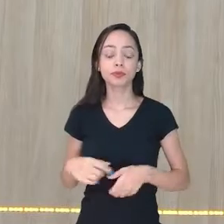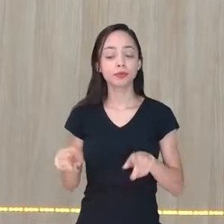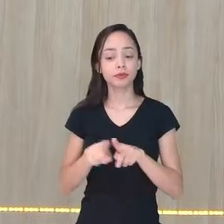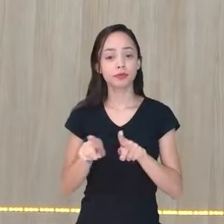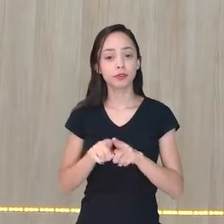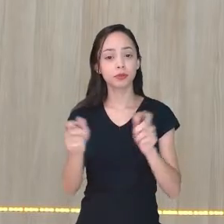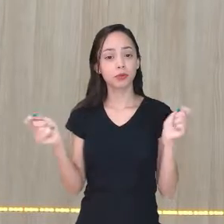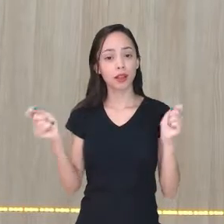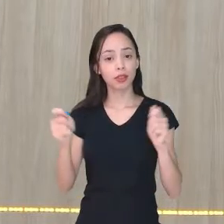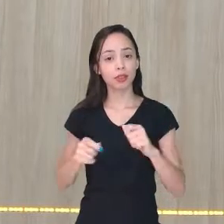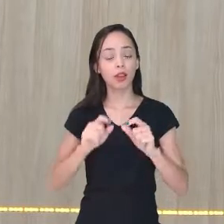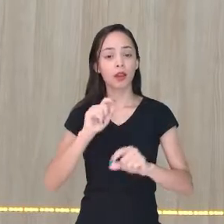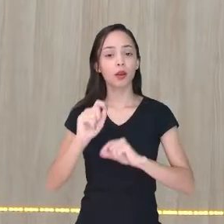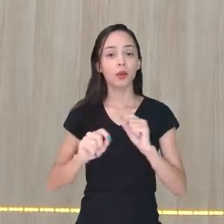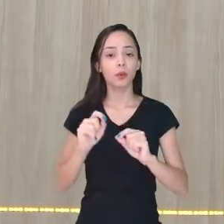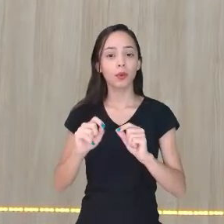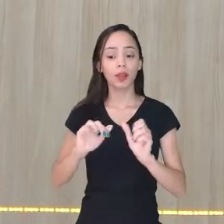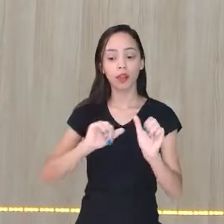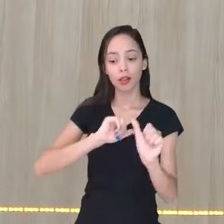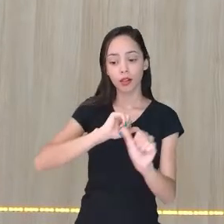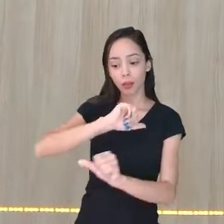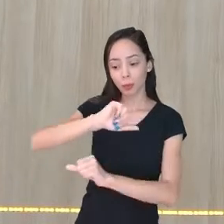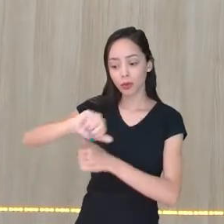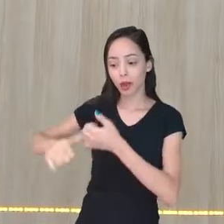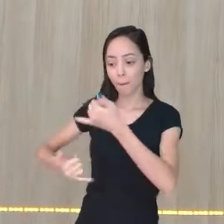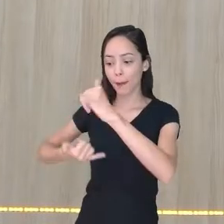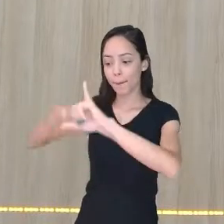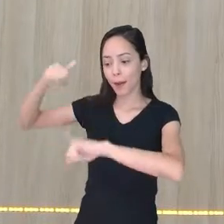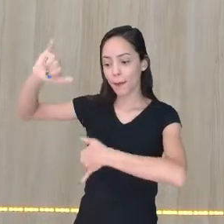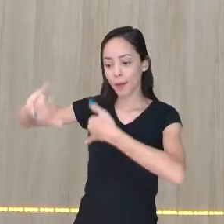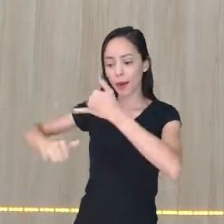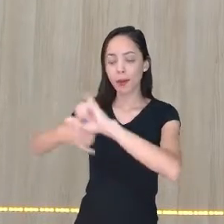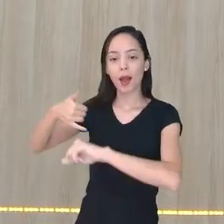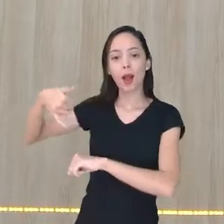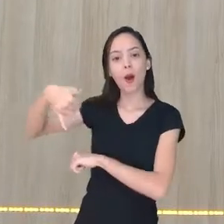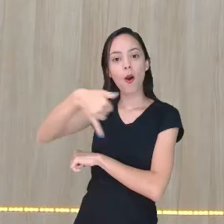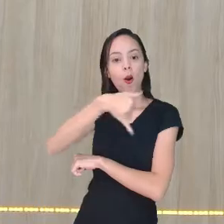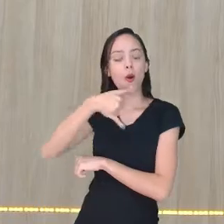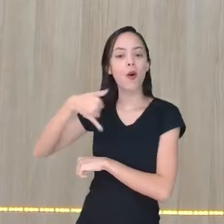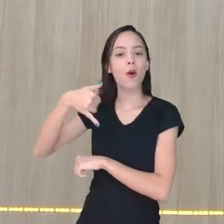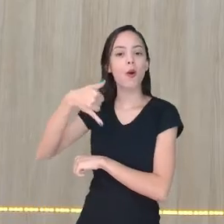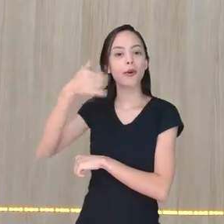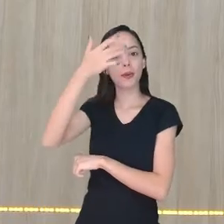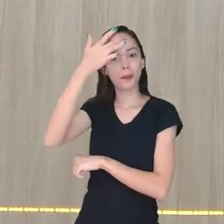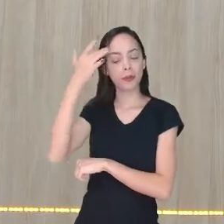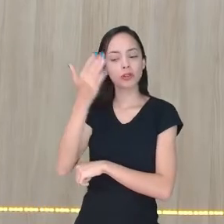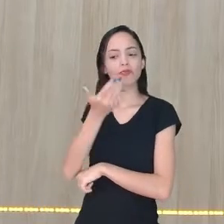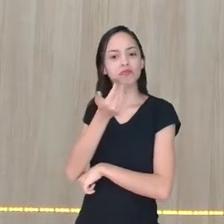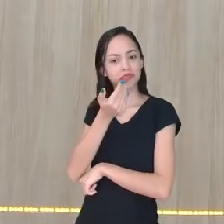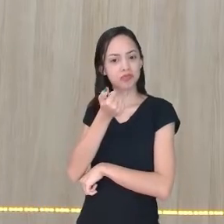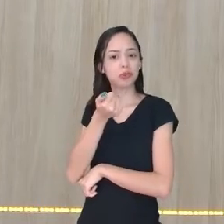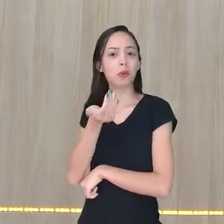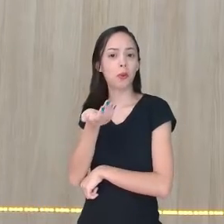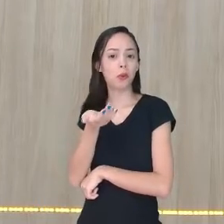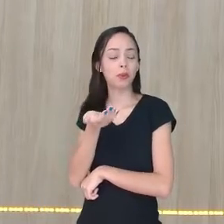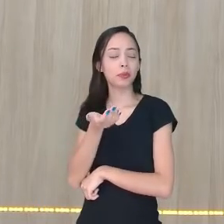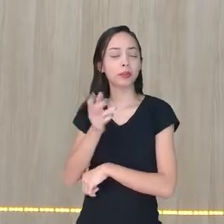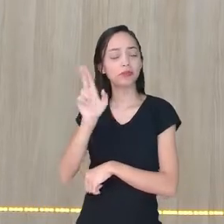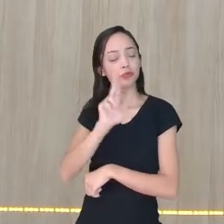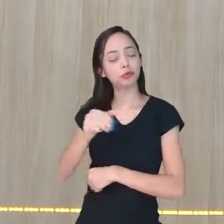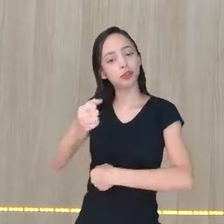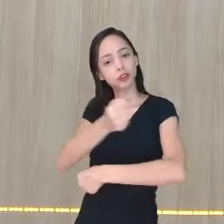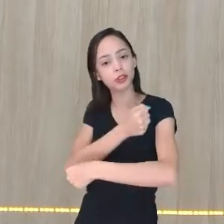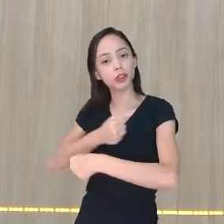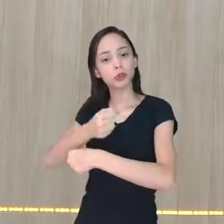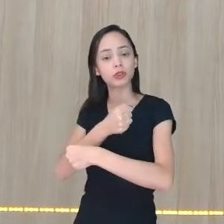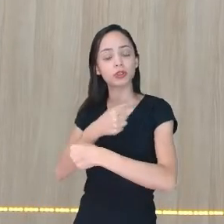se transformar em um óleo, né? Um óleo de cozinha, que as pessoas fritam, fazem alimentos. Vejam, a função então dessa planta